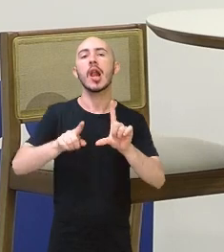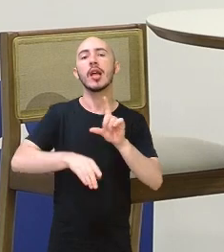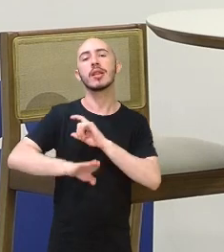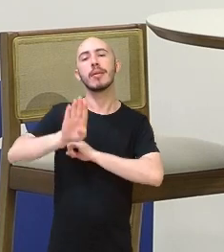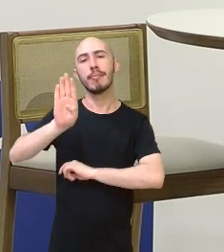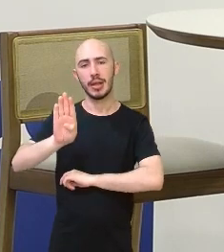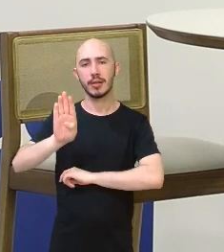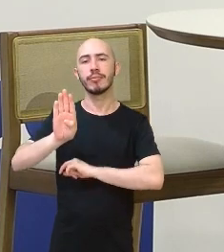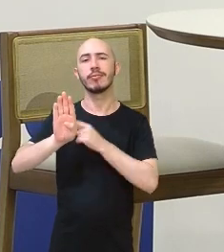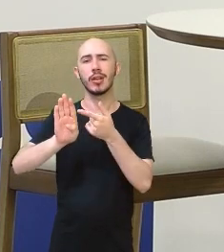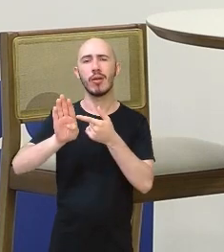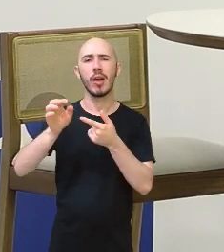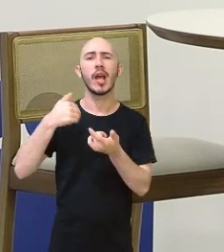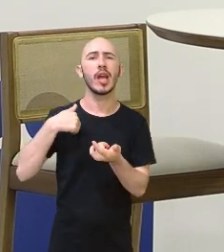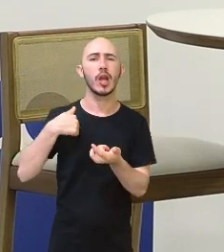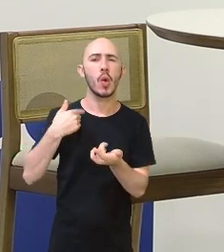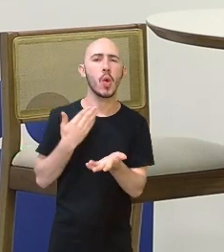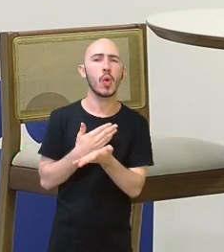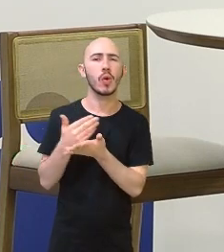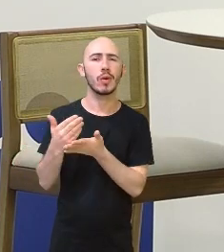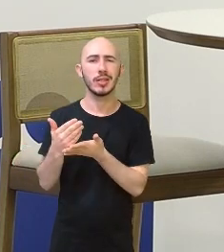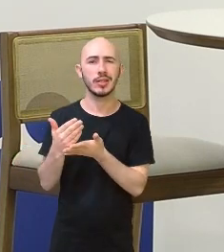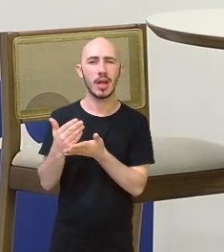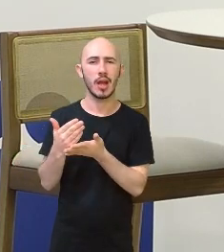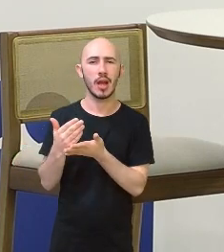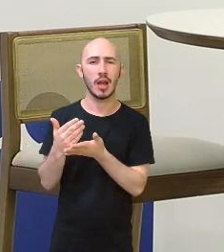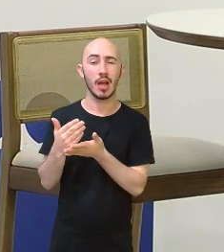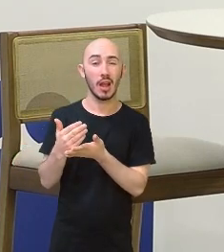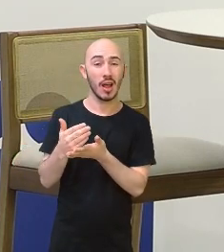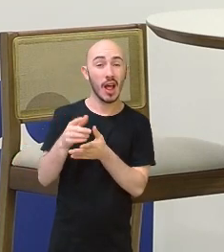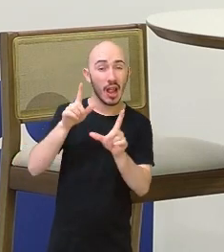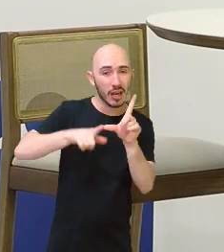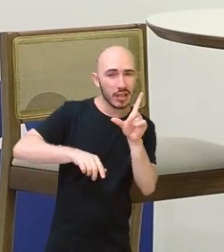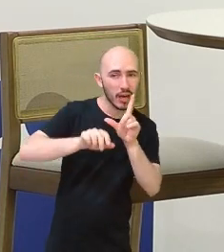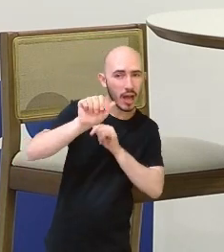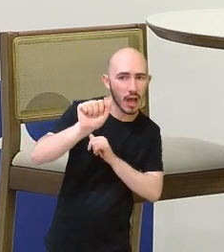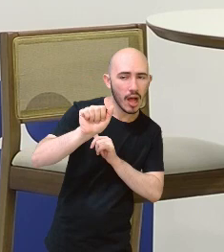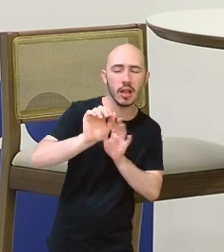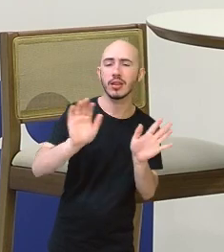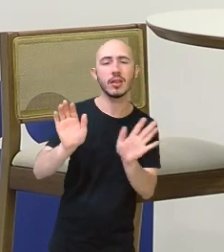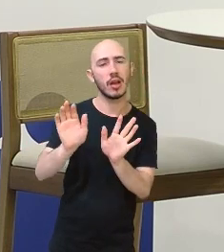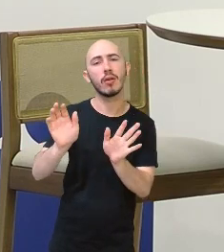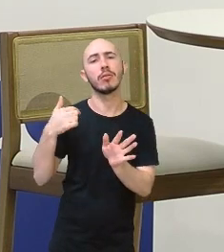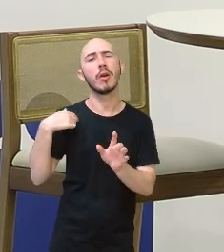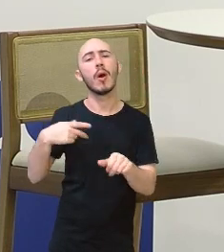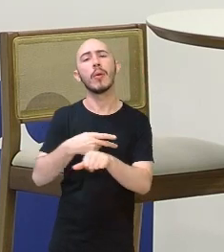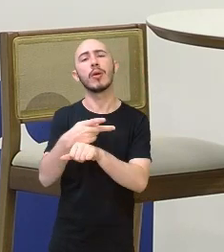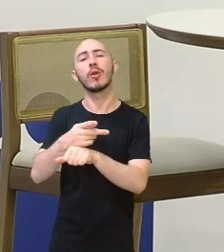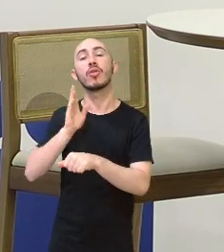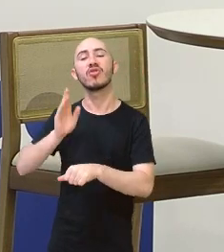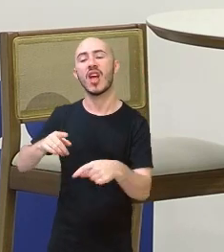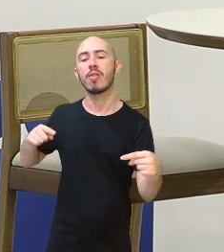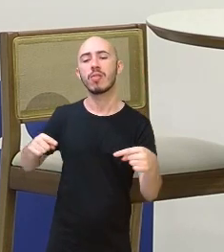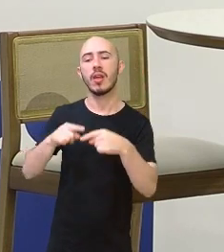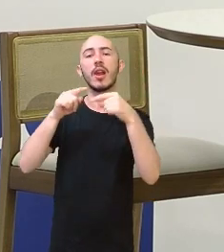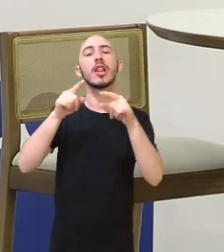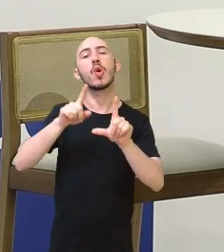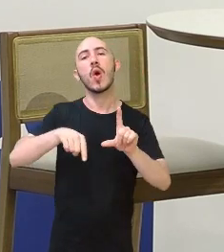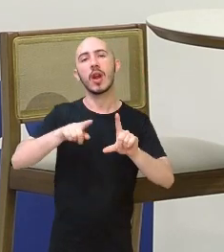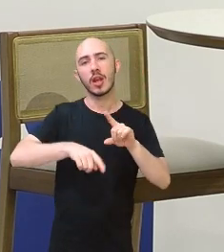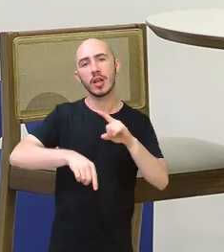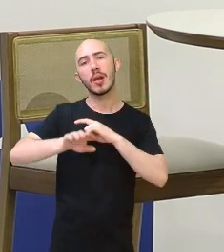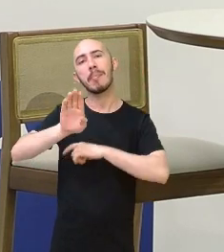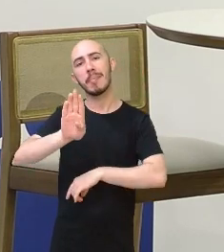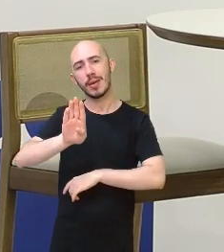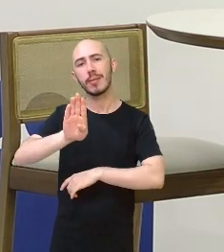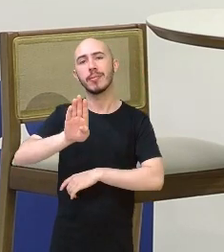Então, logicamente, eu não vou começar no dicionário procurando pela letra A, se eu sei que ela é pela letra B. Então, passo todas as palavras com a letra